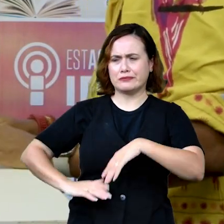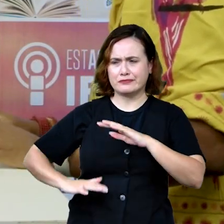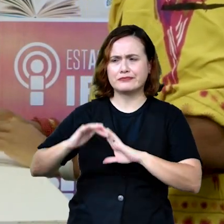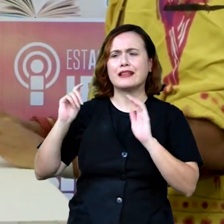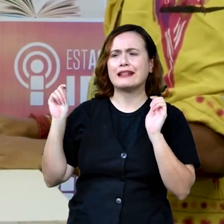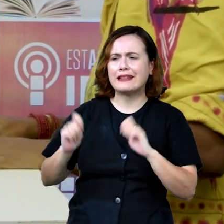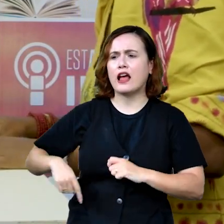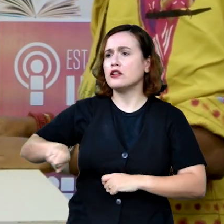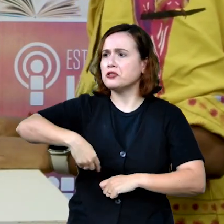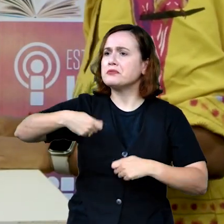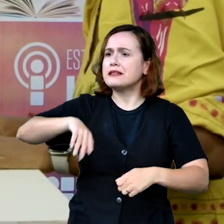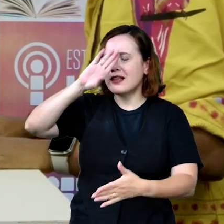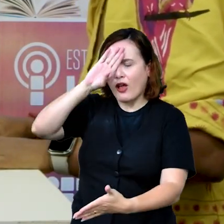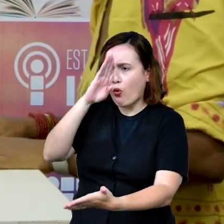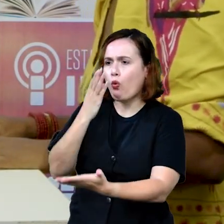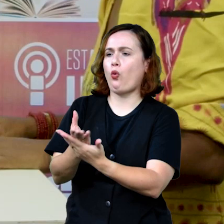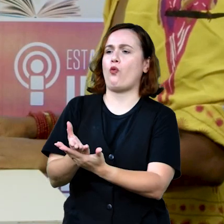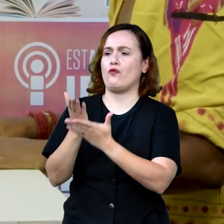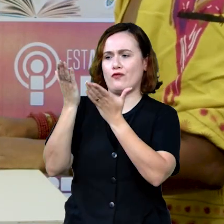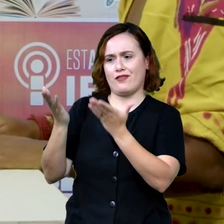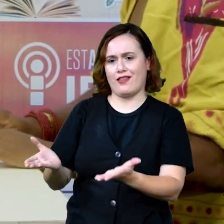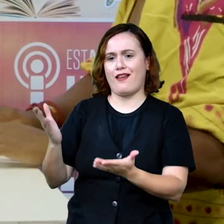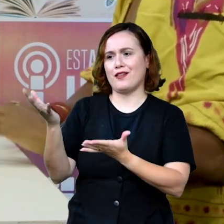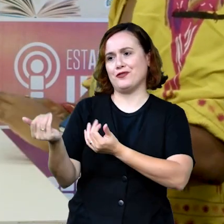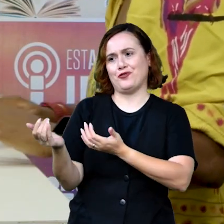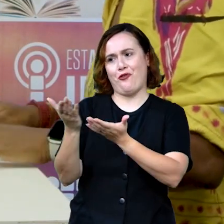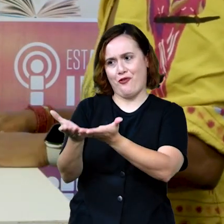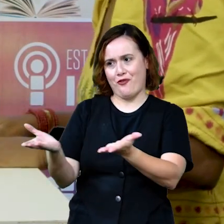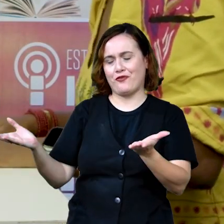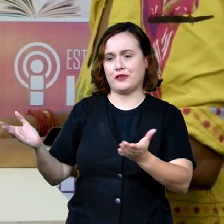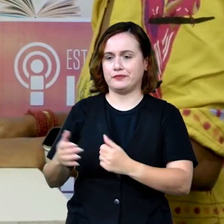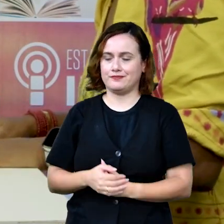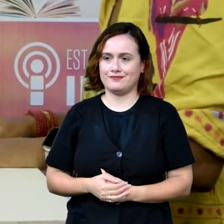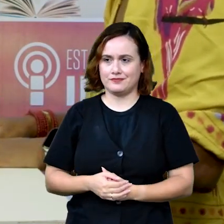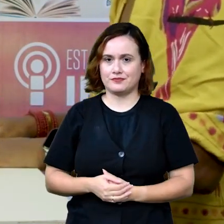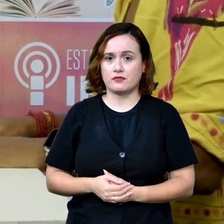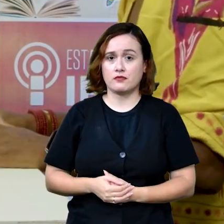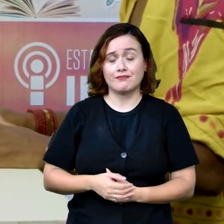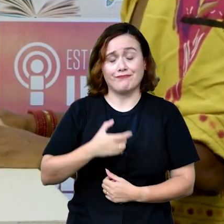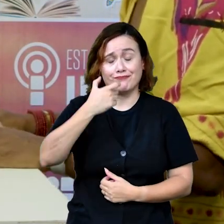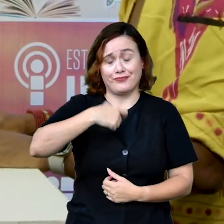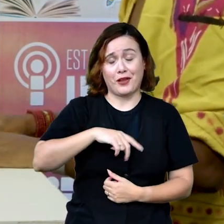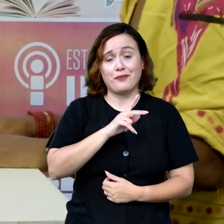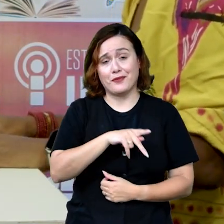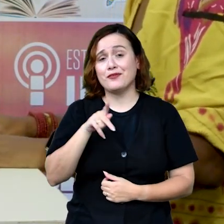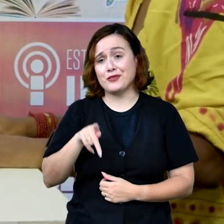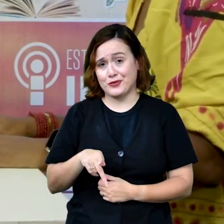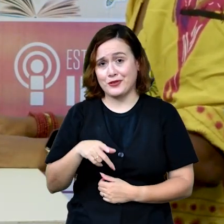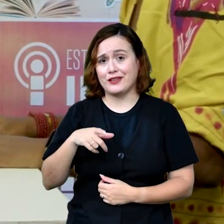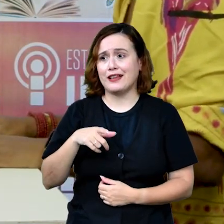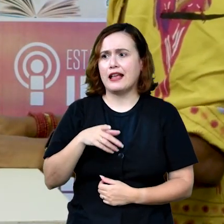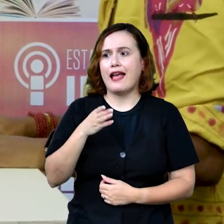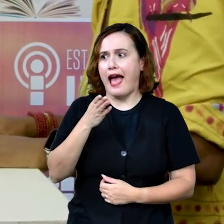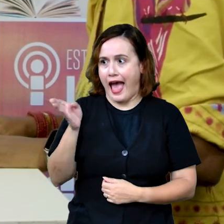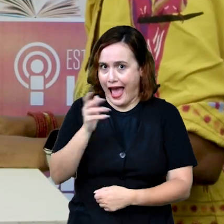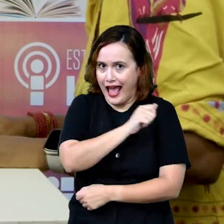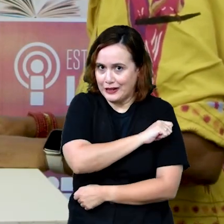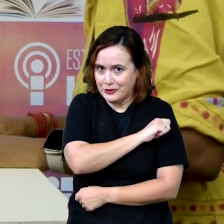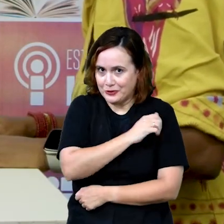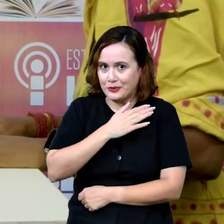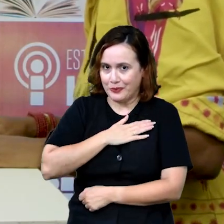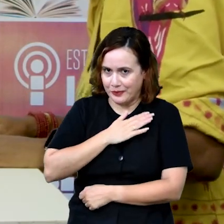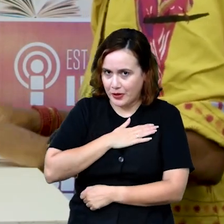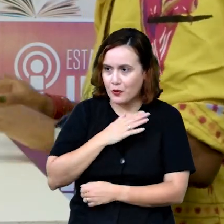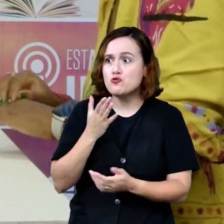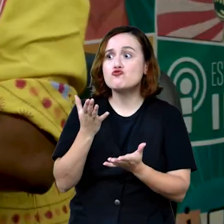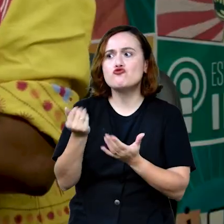gente precisa apostar muito na juventude. Então, a juventude ela é capaz de mudar várias coisas. Assim, eu sou professora e eu aprendo muito com os meus alunos, que